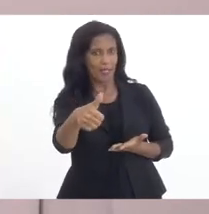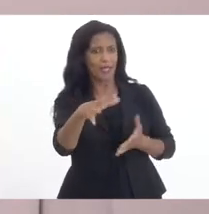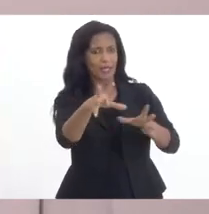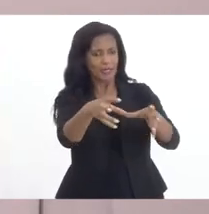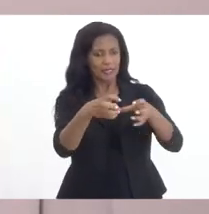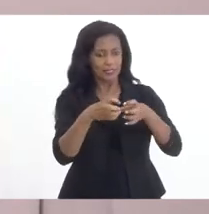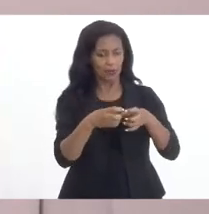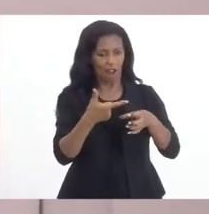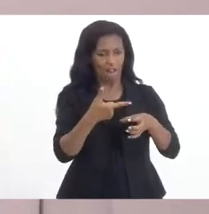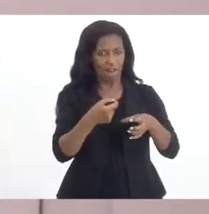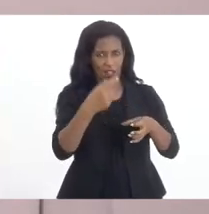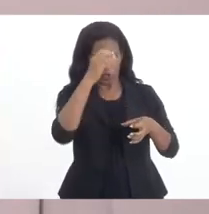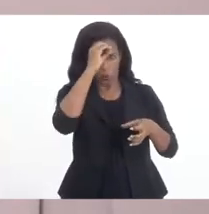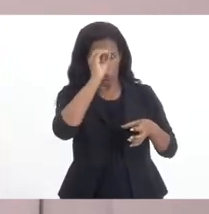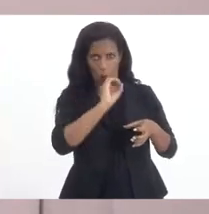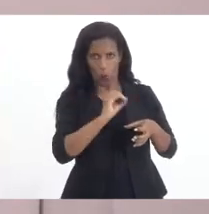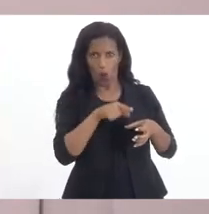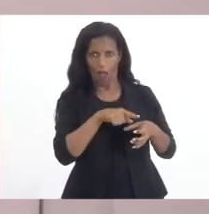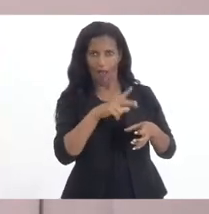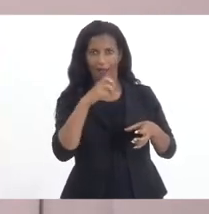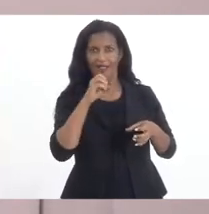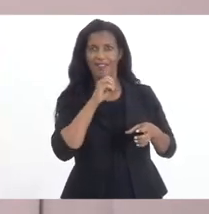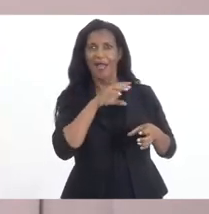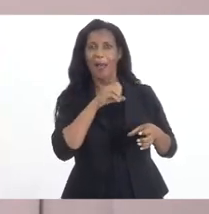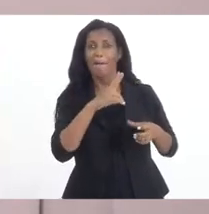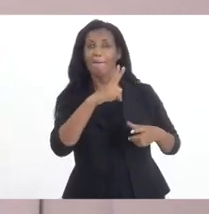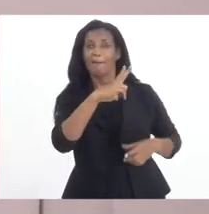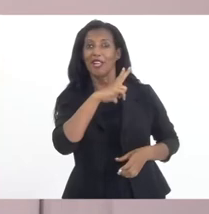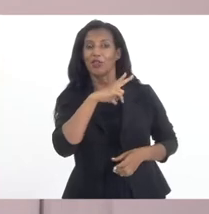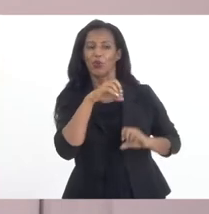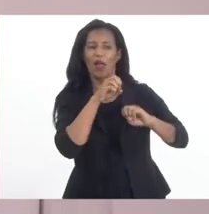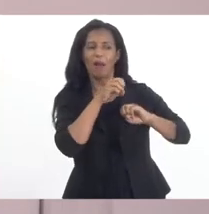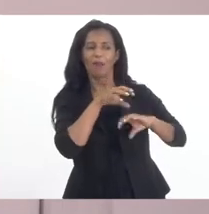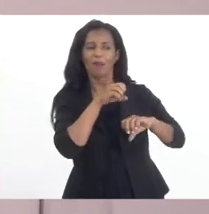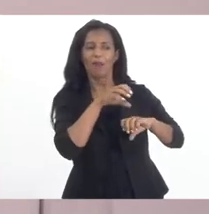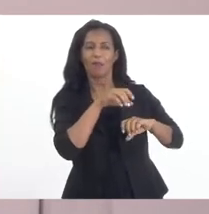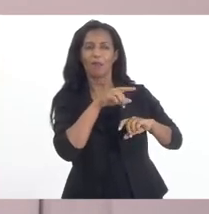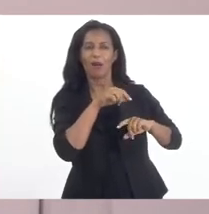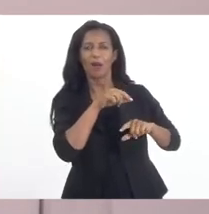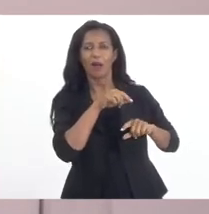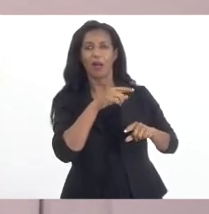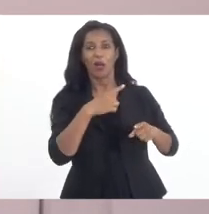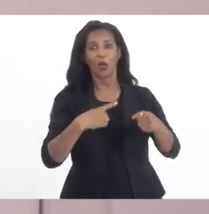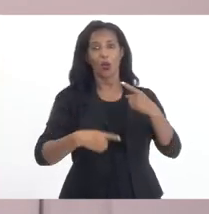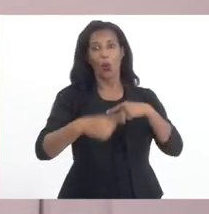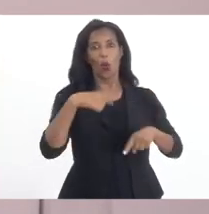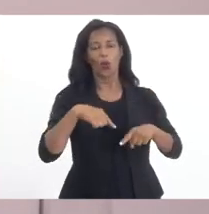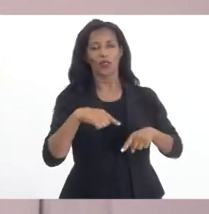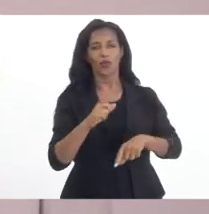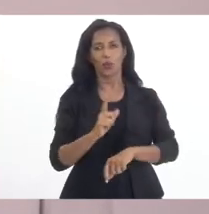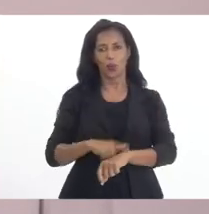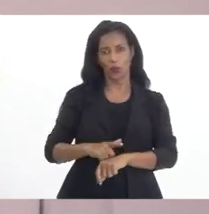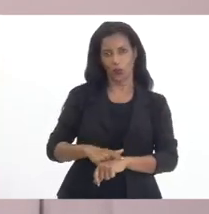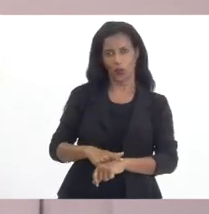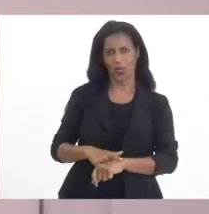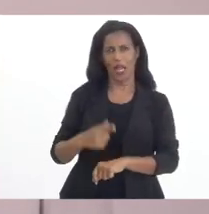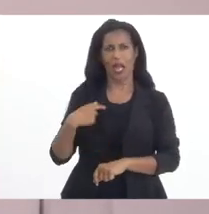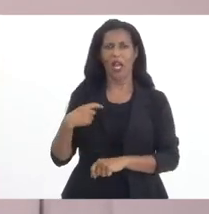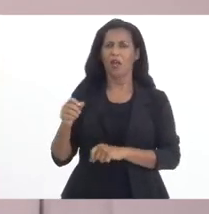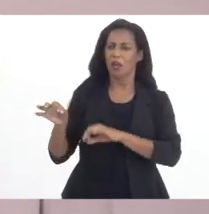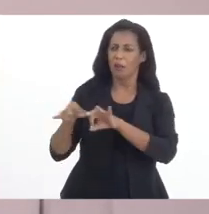segurava os outros 20 para dar uma aula particular, entre aspas, no contraturno. Implantei, na época,